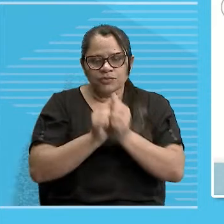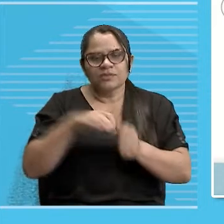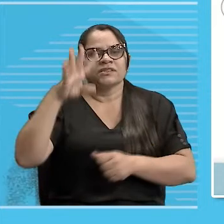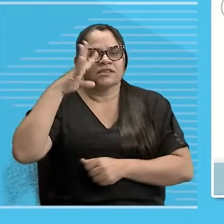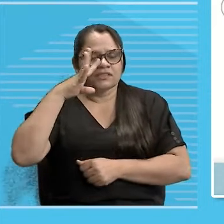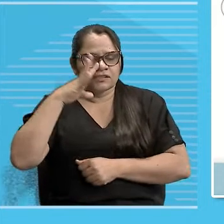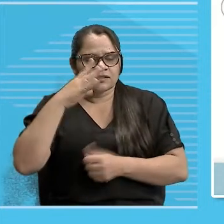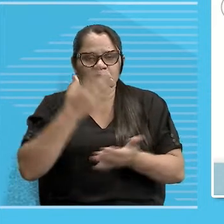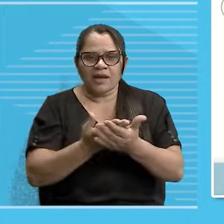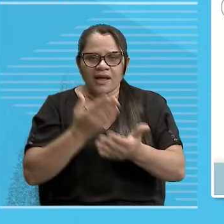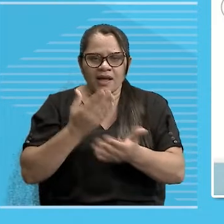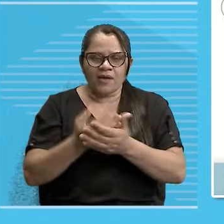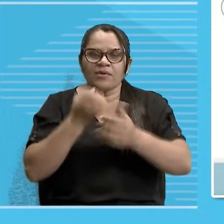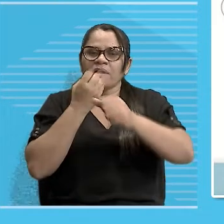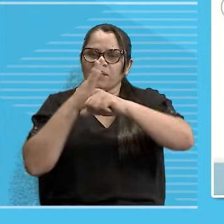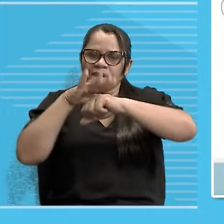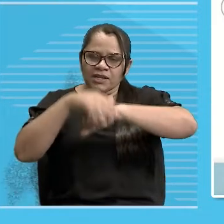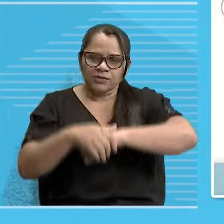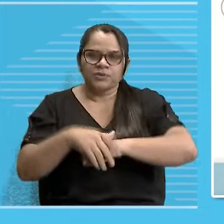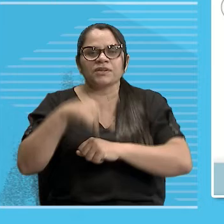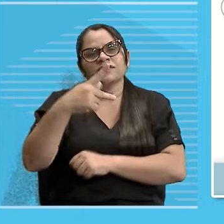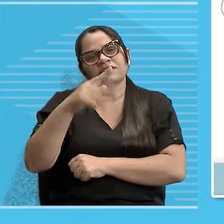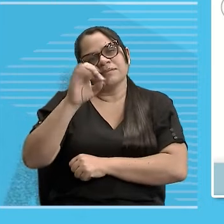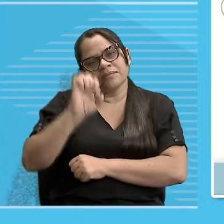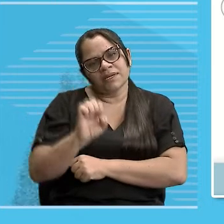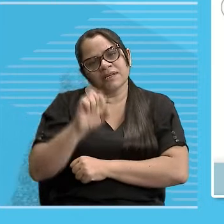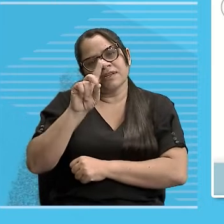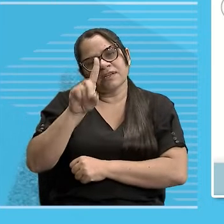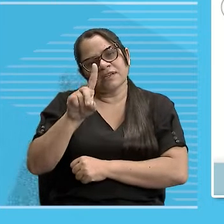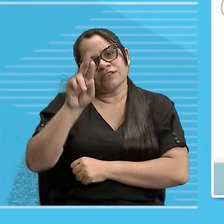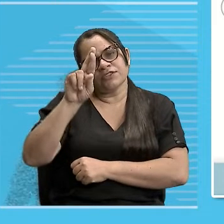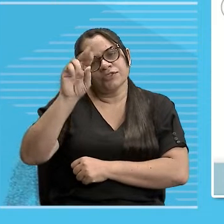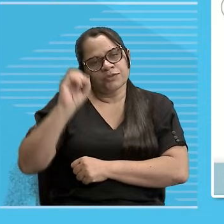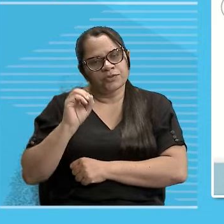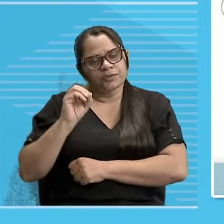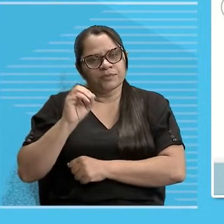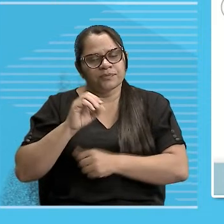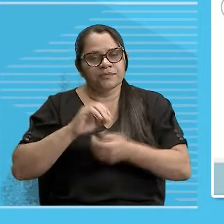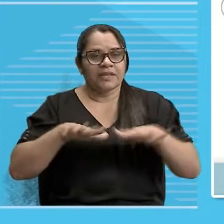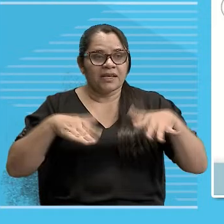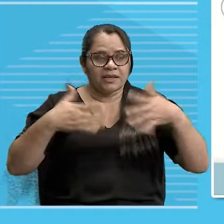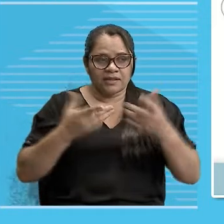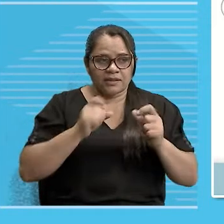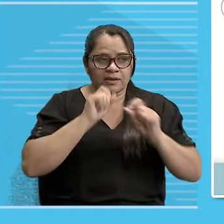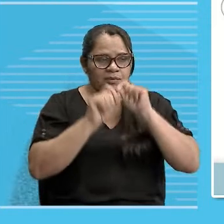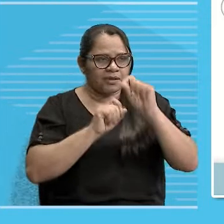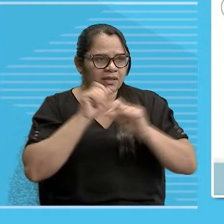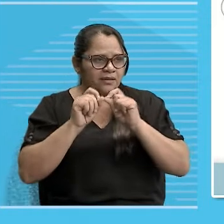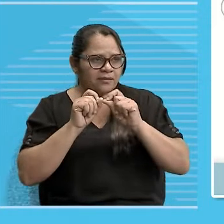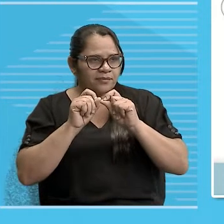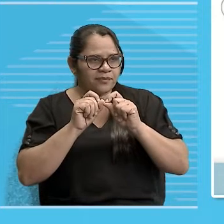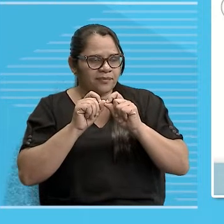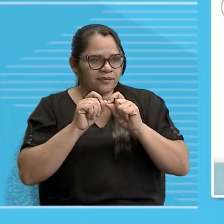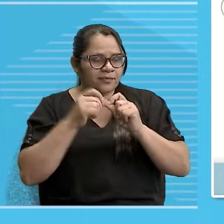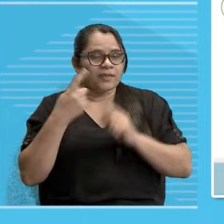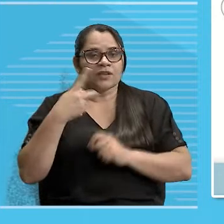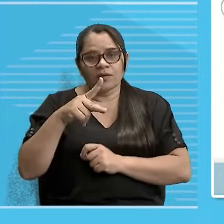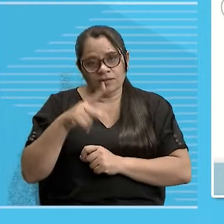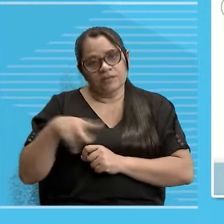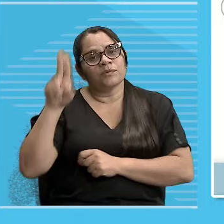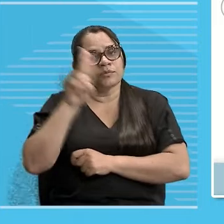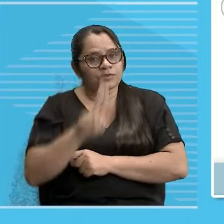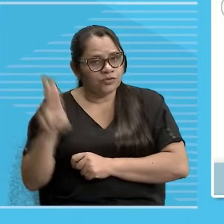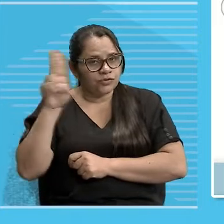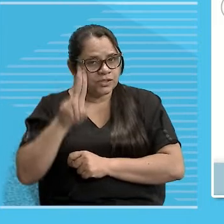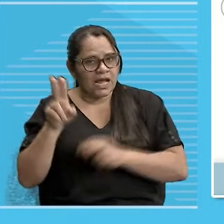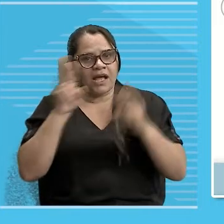também dando aquele boa noite. Então, jovens, nós vamos utilizar